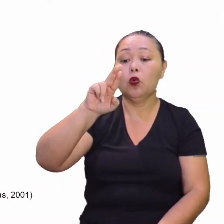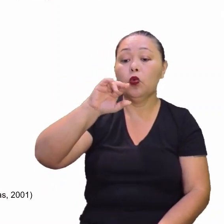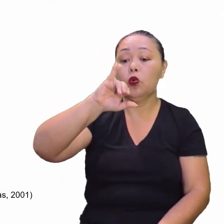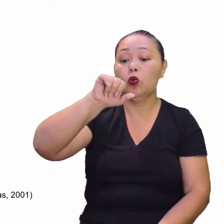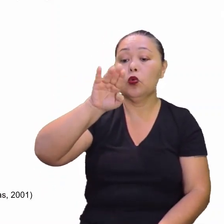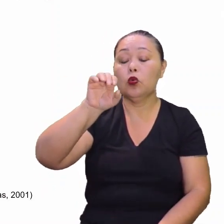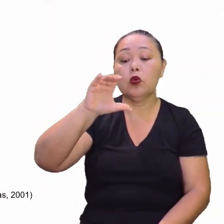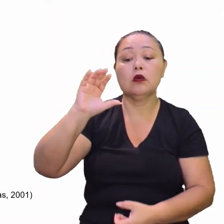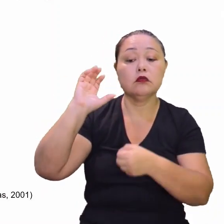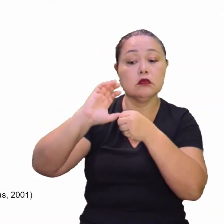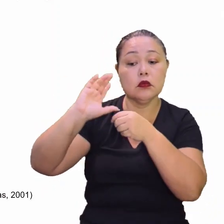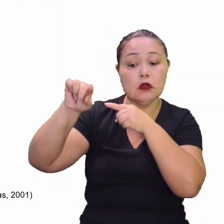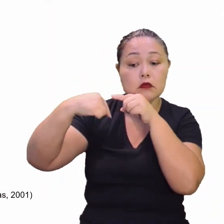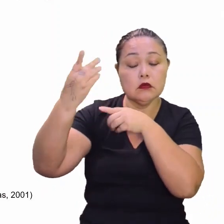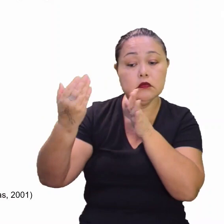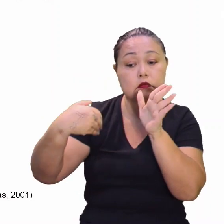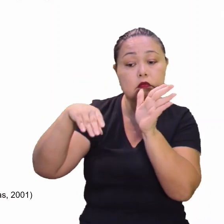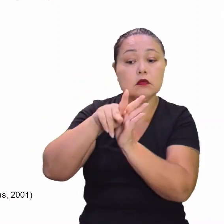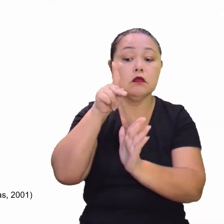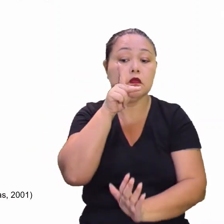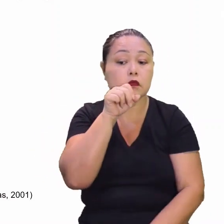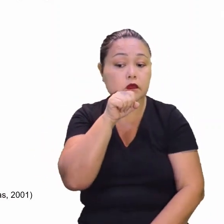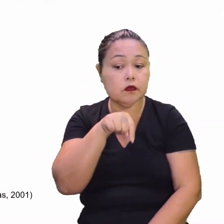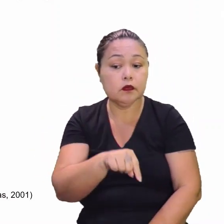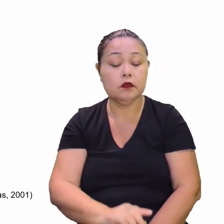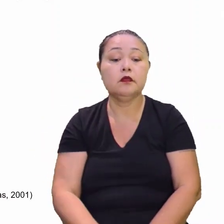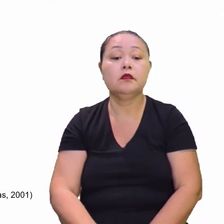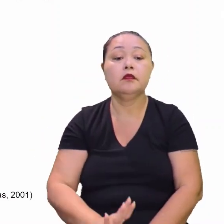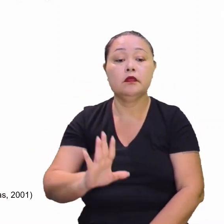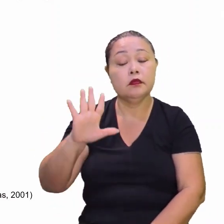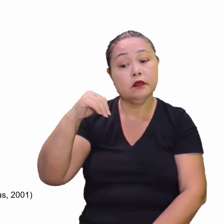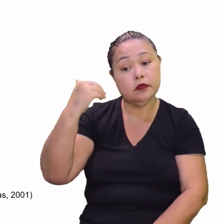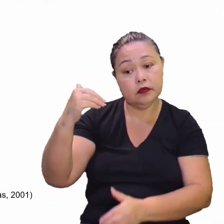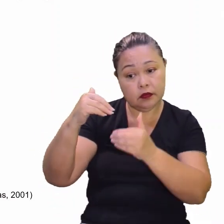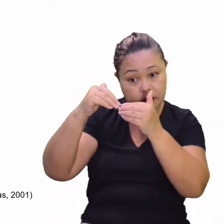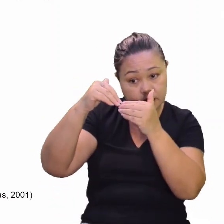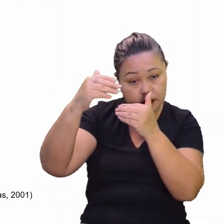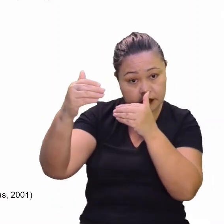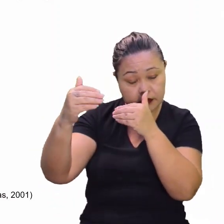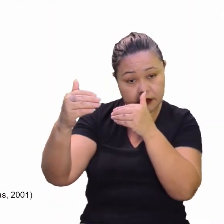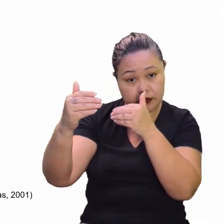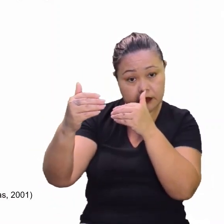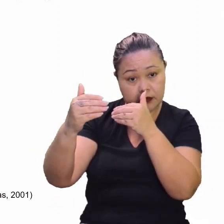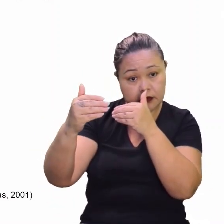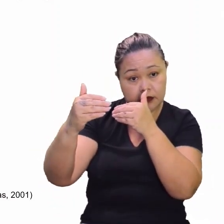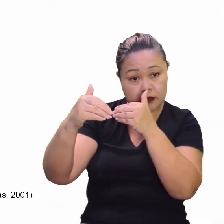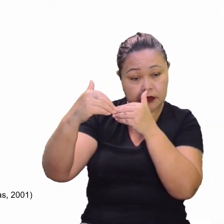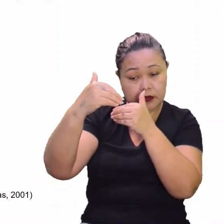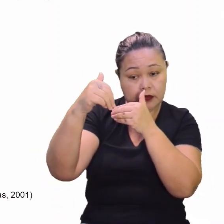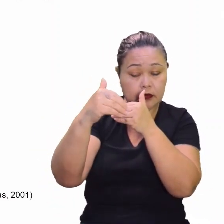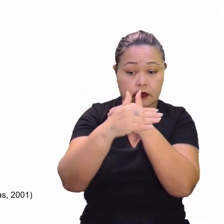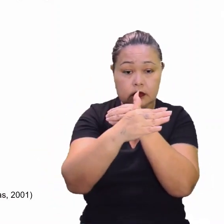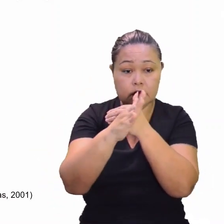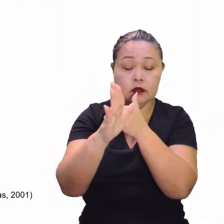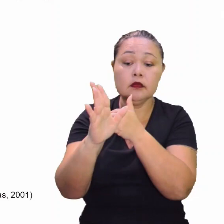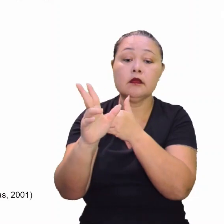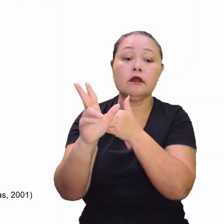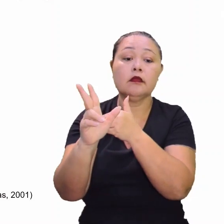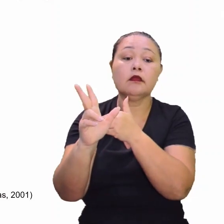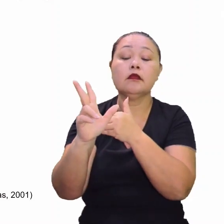chegar a Candeias e depois em Porto Velho. Ei, professor Jorge. Depois de Porto Velho, faz aqui uma curva, passa